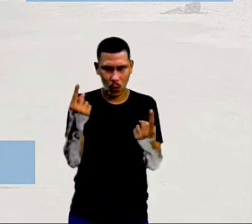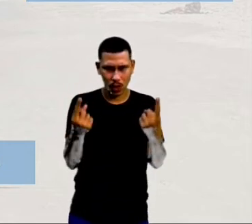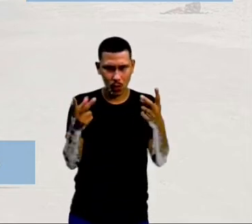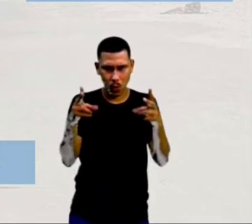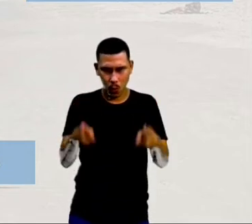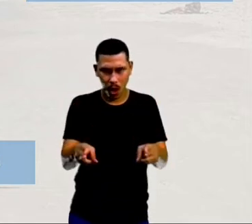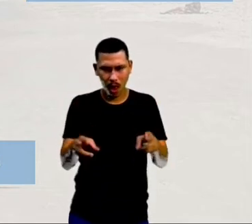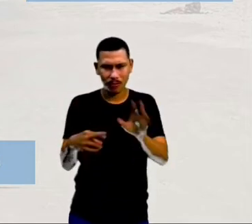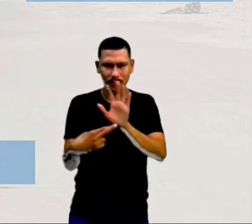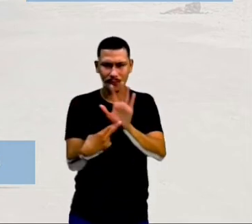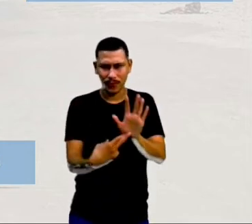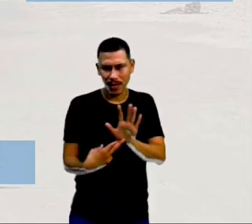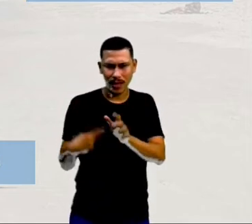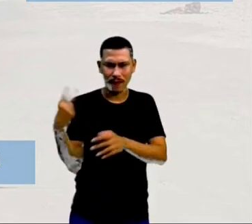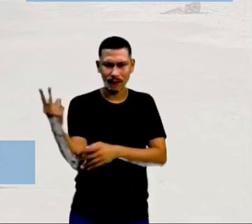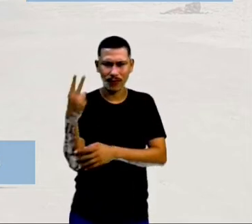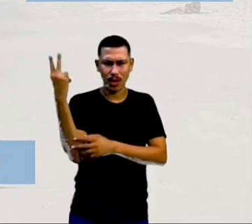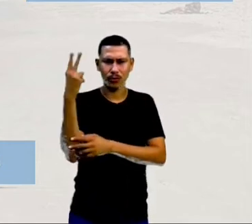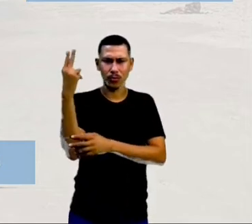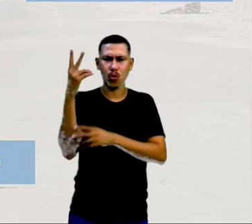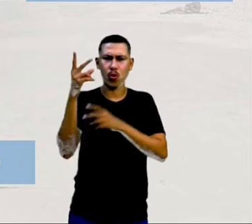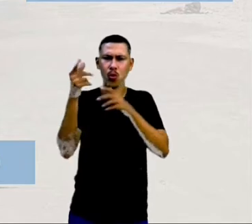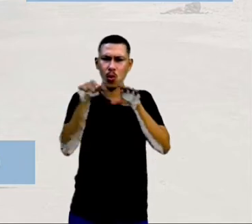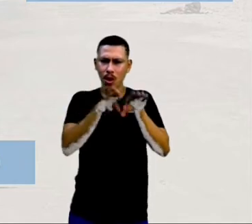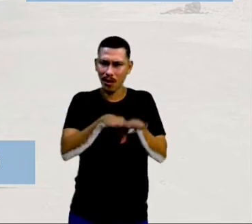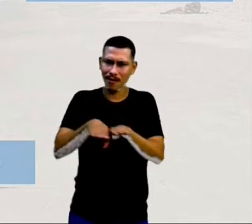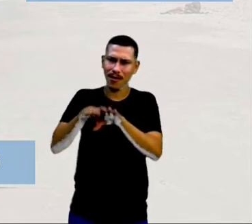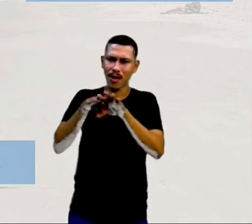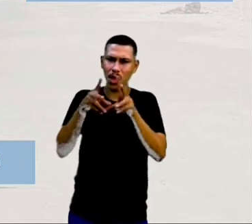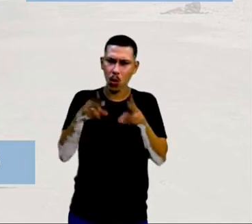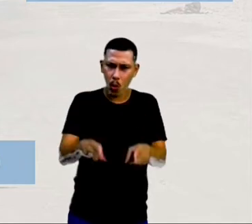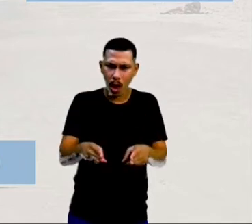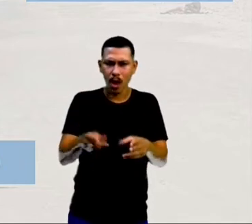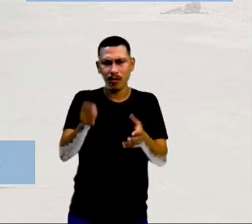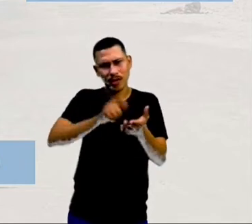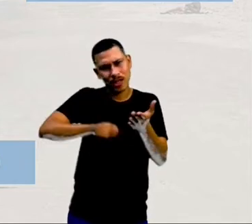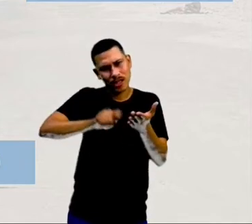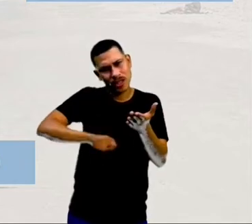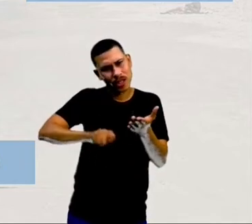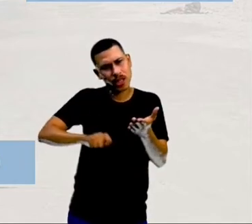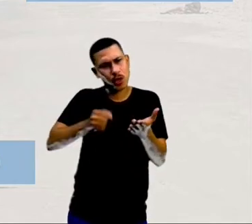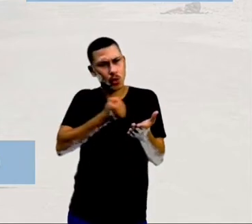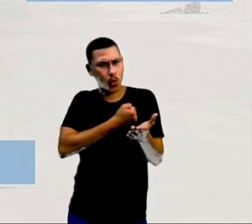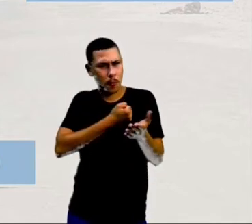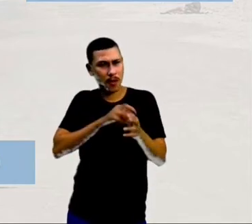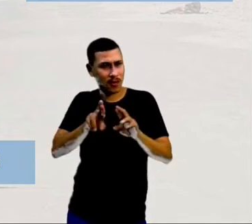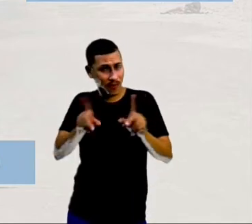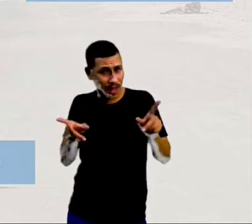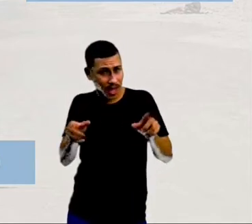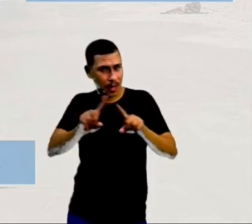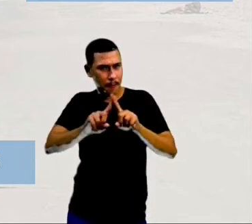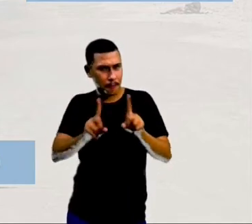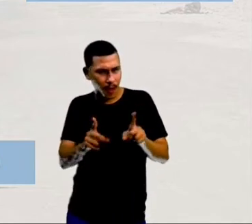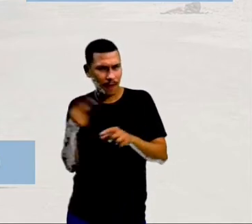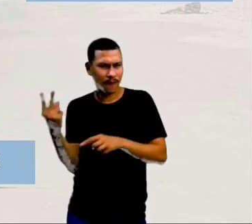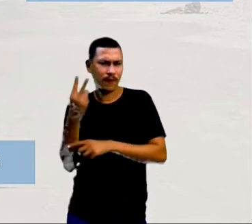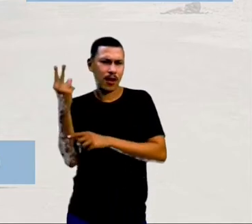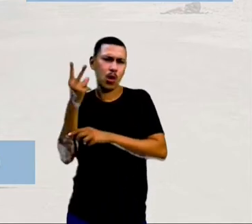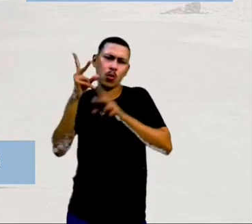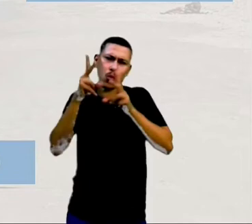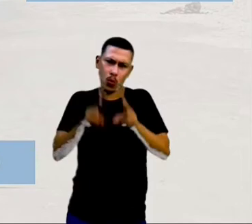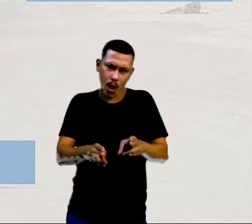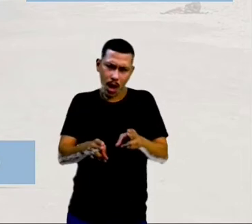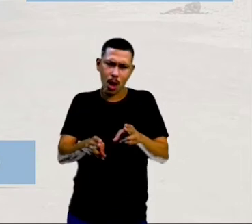razões representam o mesmo valor, mesmo sendo escritas com números diferentes. Como é que a gente